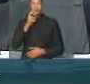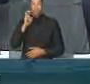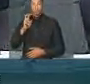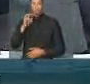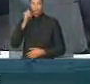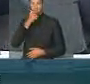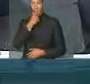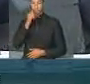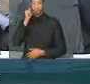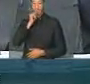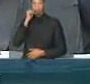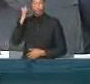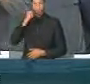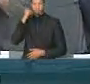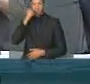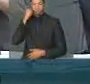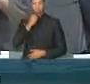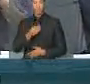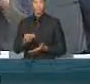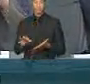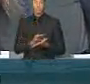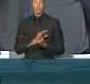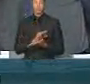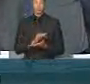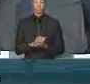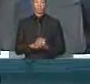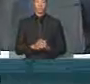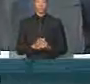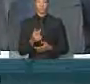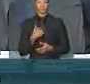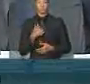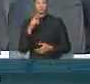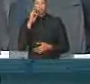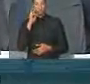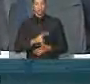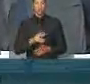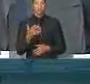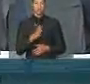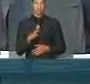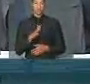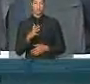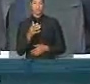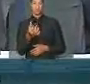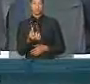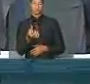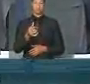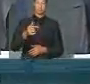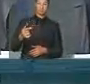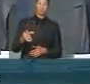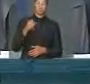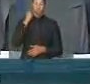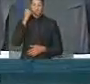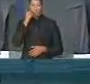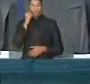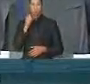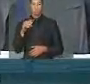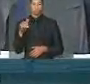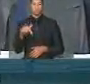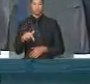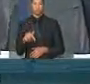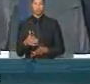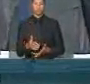senhoras e senhores senadores registrados eu estou vendo pelo menos mais uns 6 ou 7 senadores e